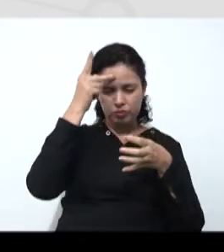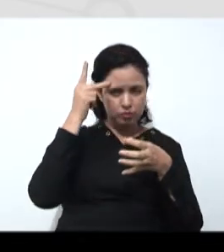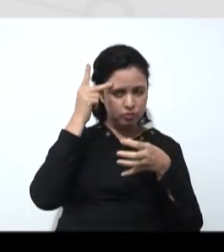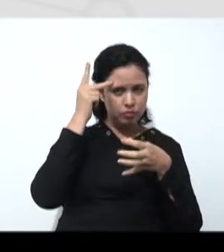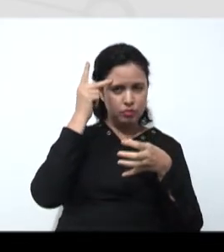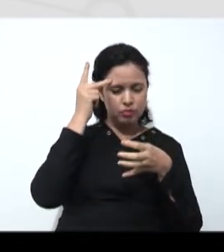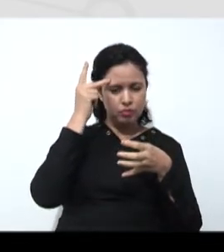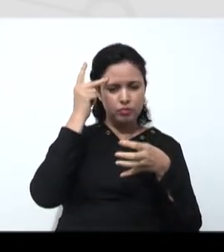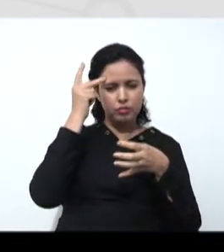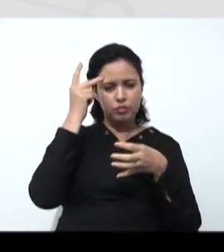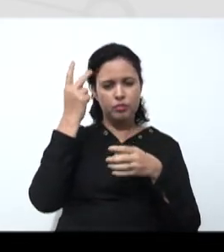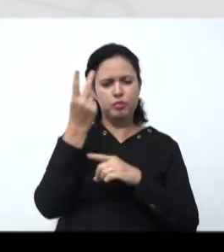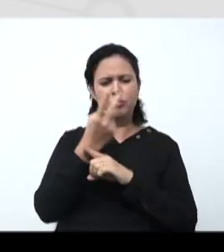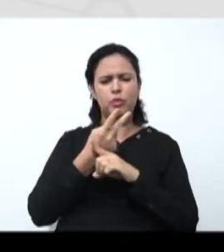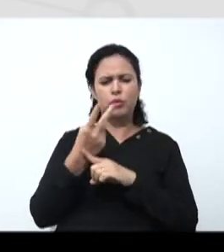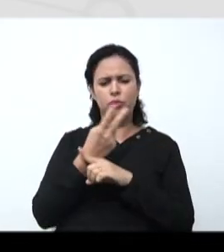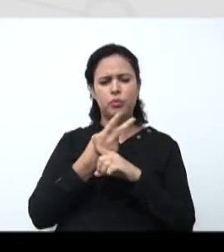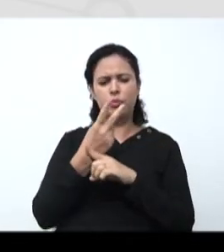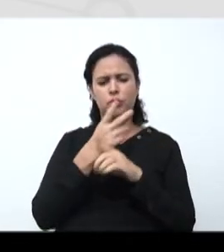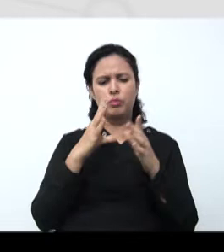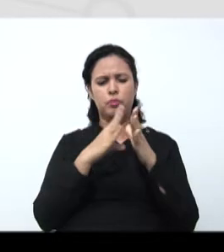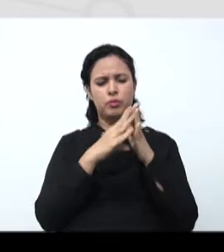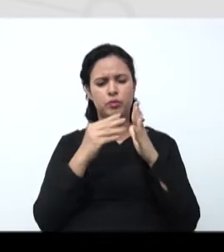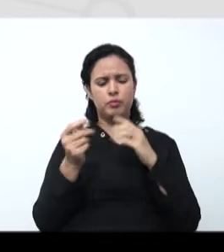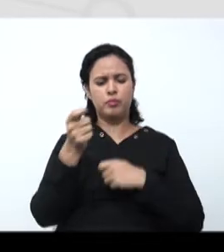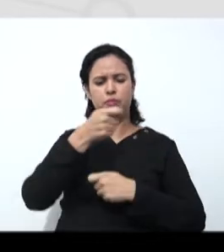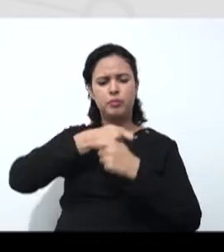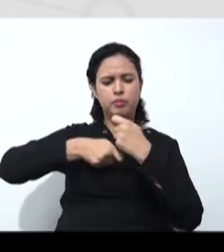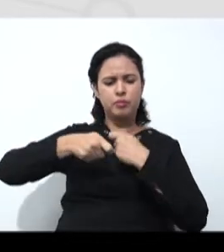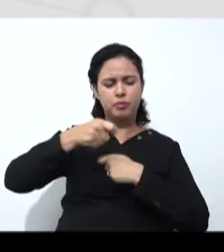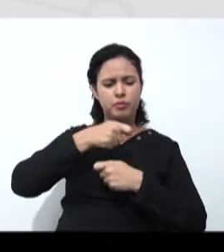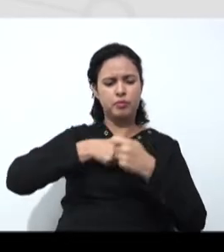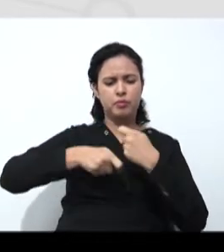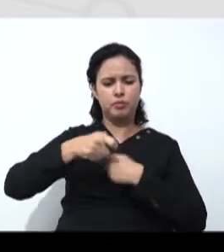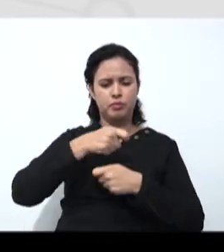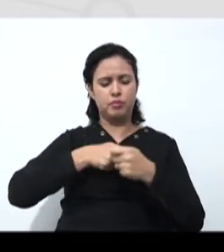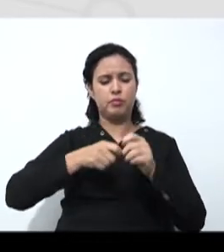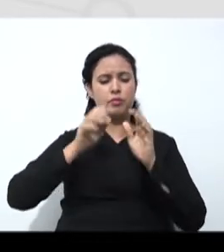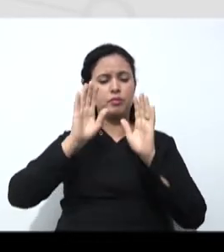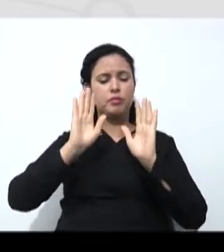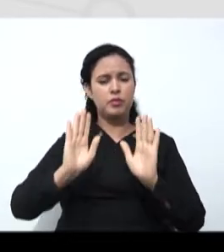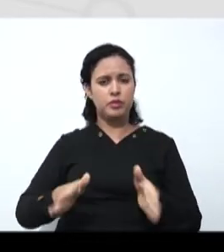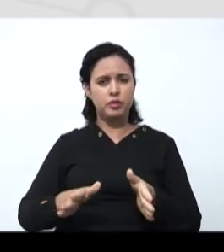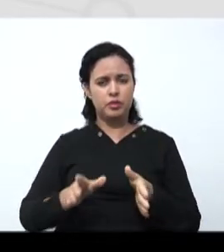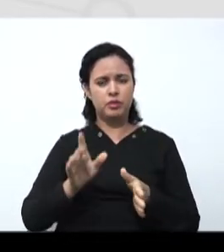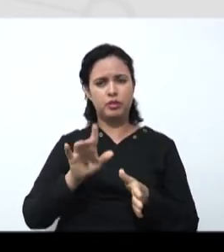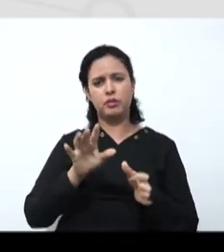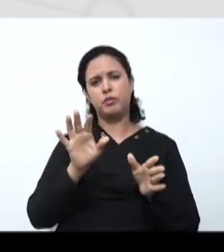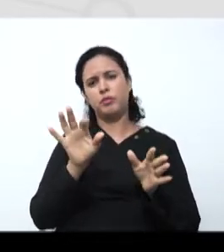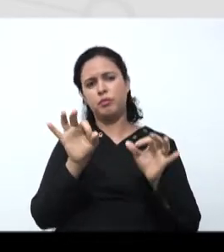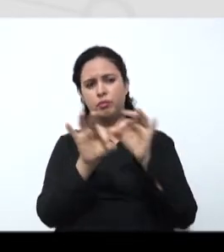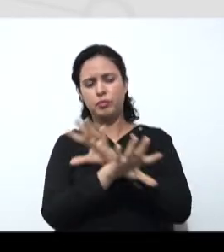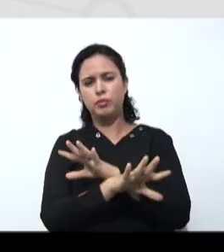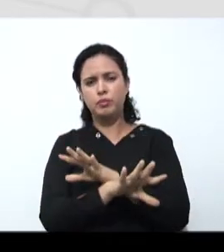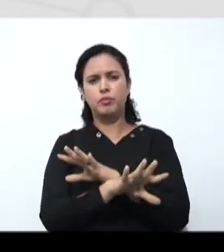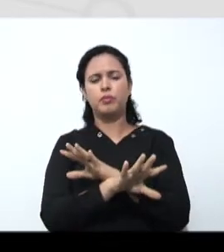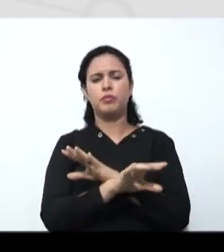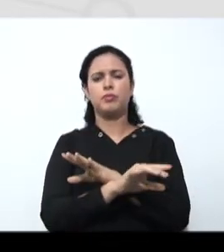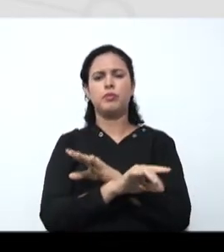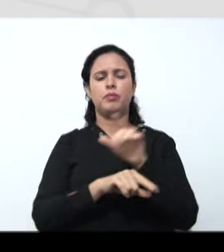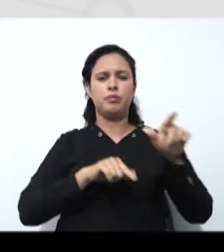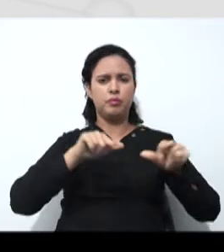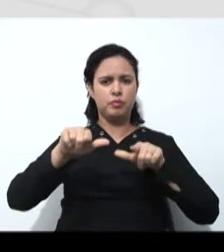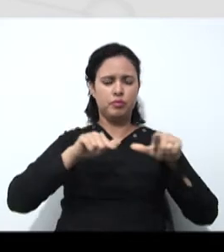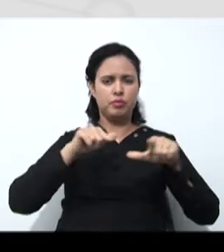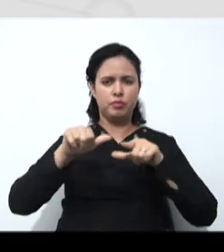pessoas que procura um modelo de negócio repetível e escalável, e aí ele vai trabalhando aí em